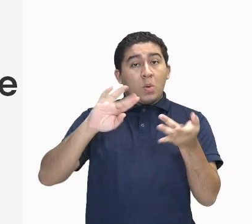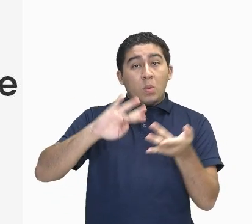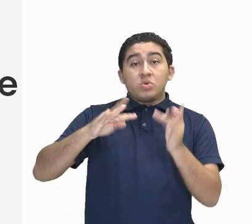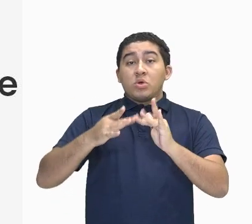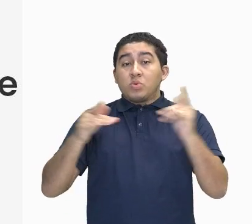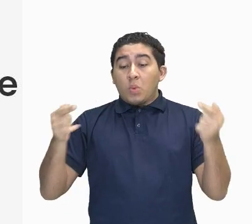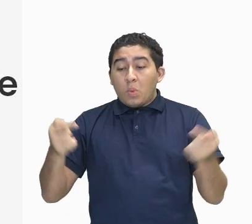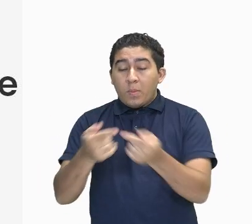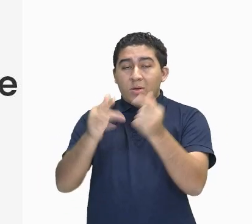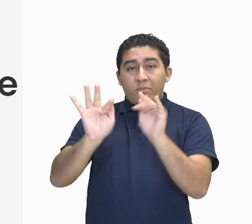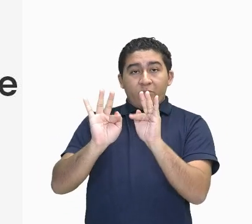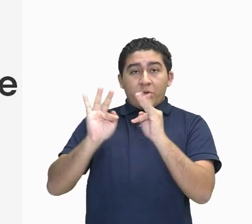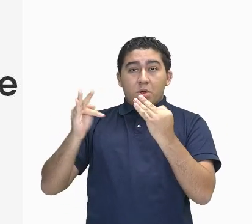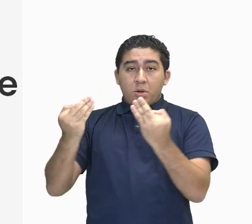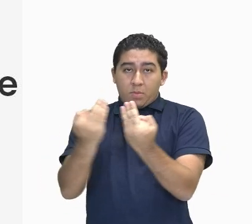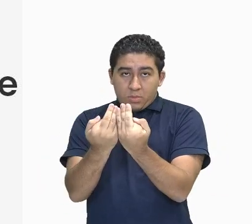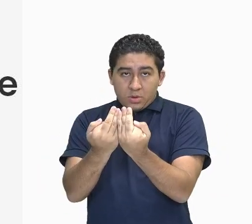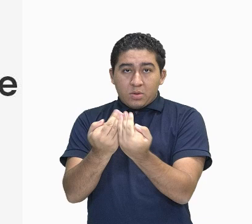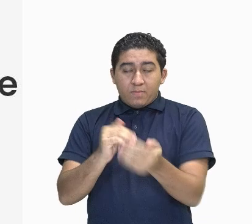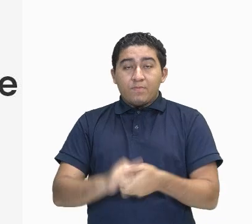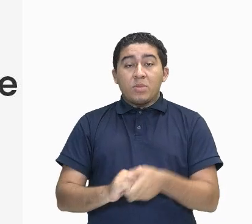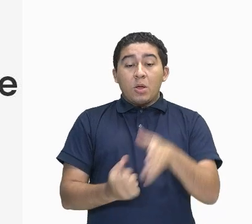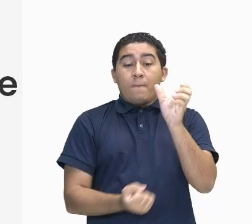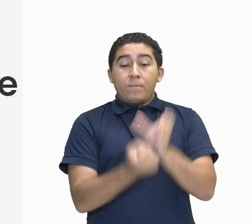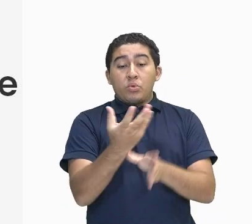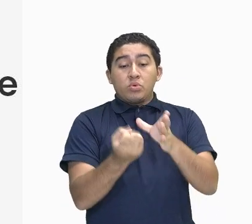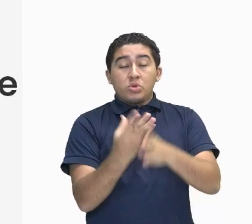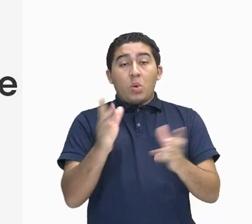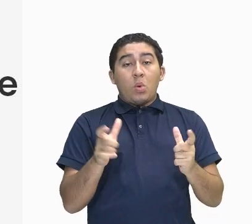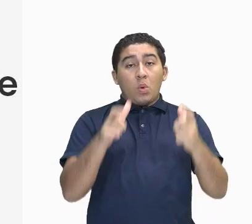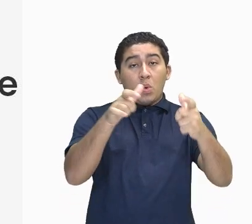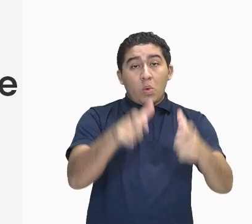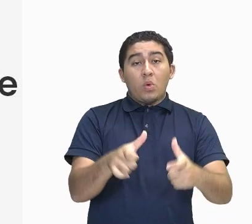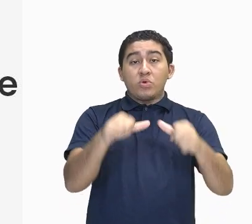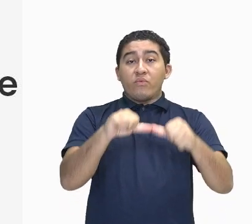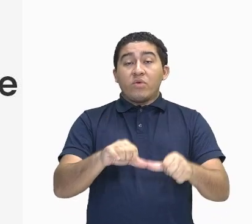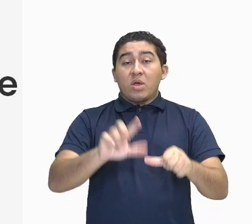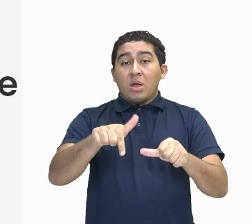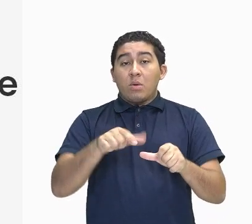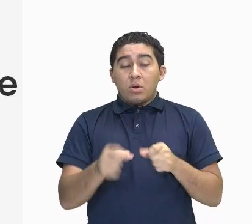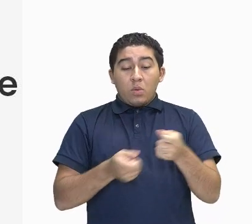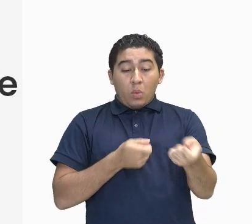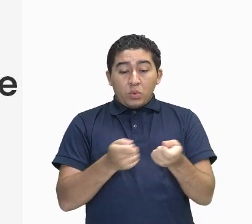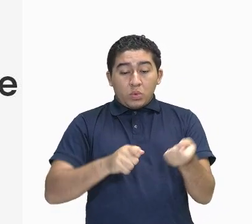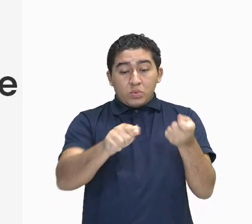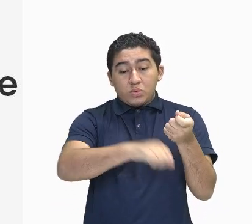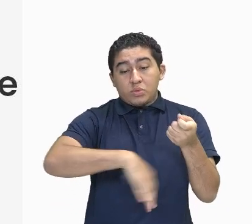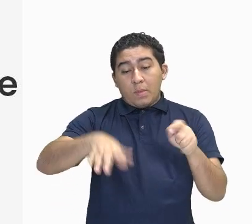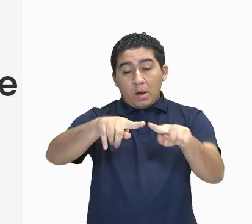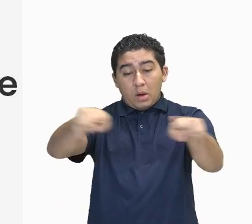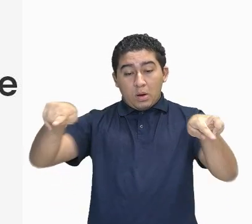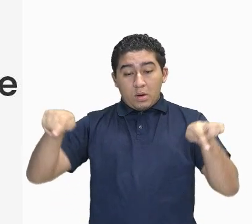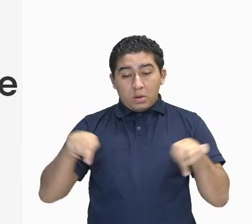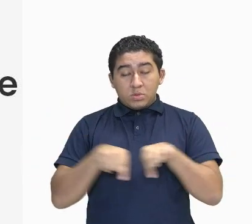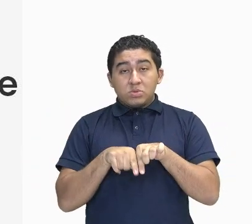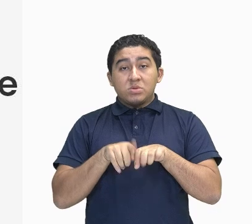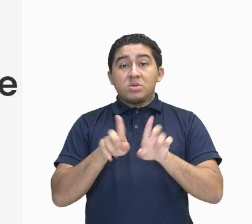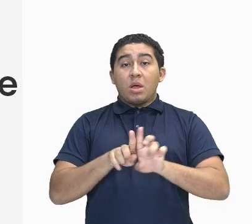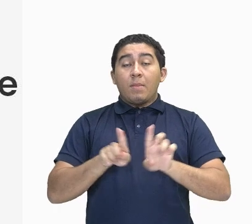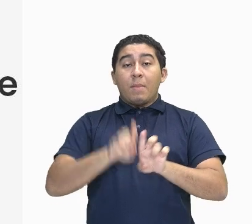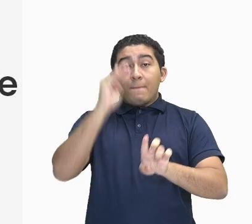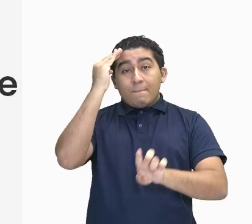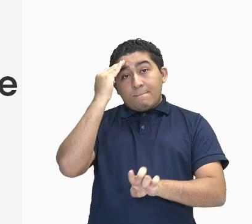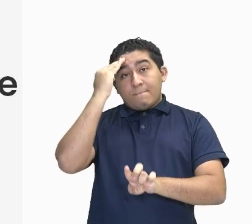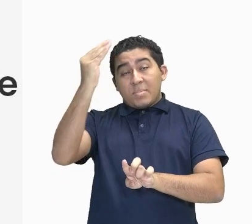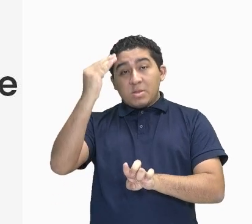sistema produtivo que acaba concentrando o quê? A gestão da propriedade e da maior parte da mão de